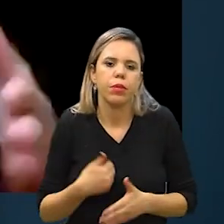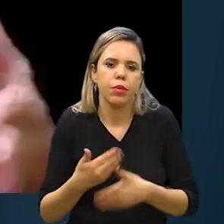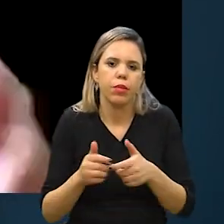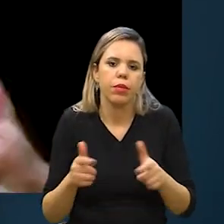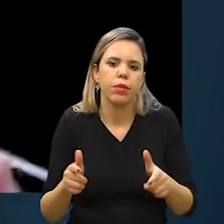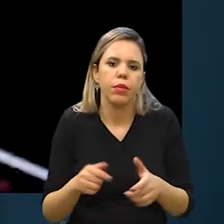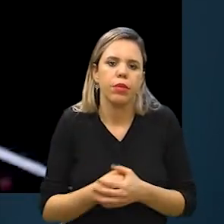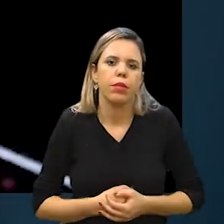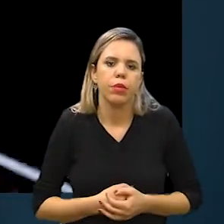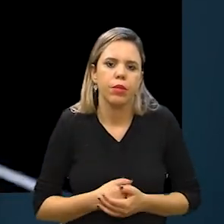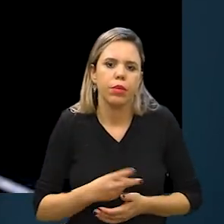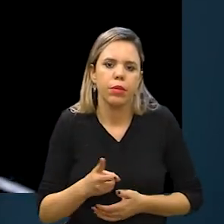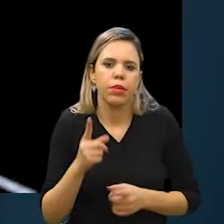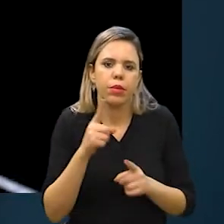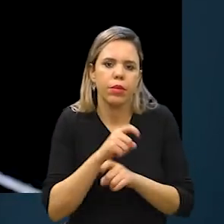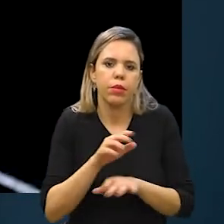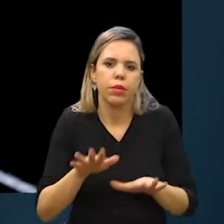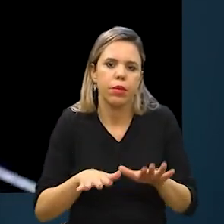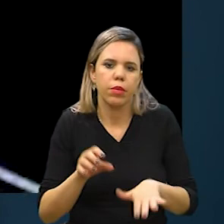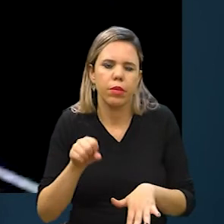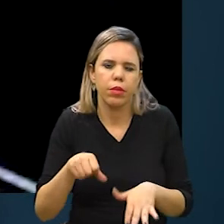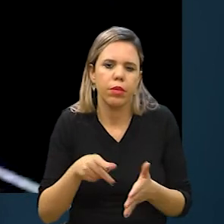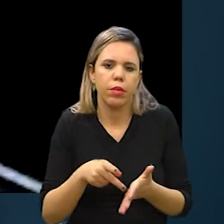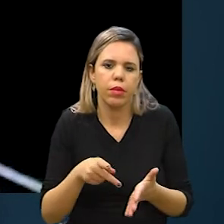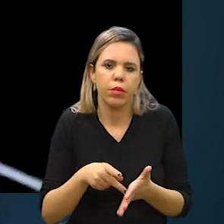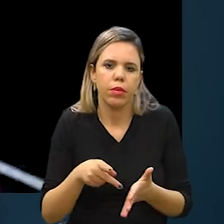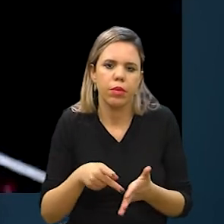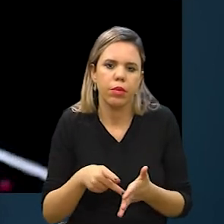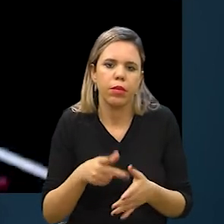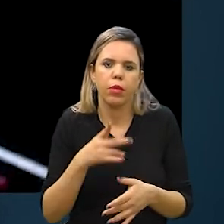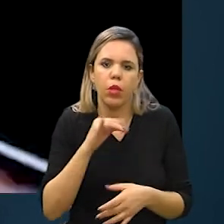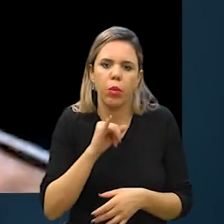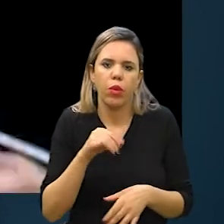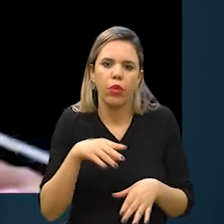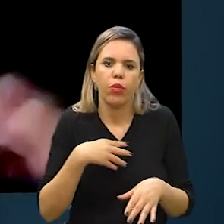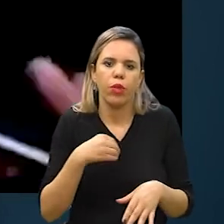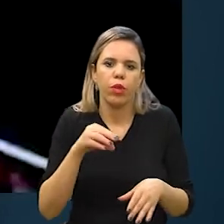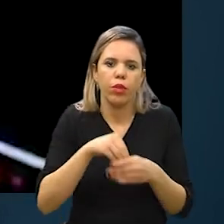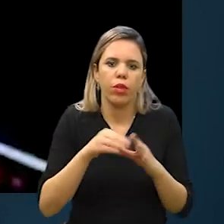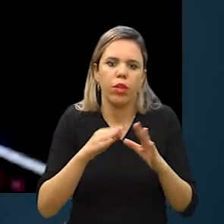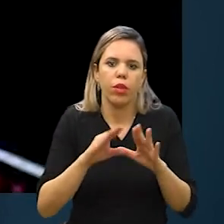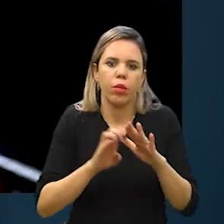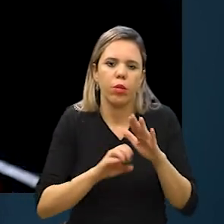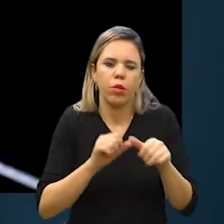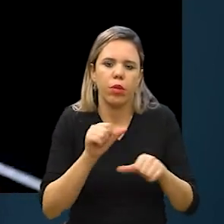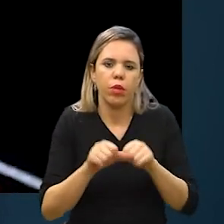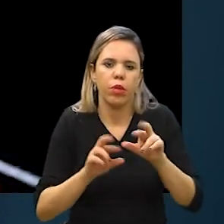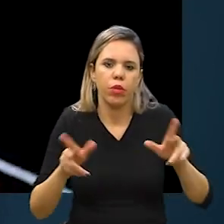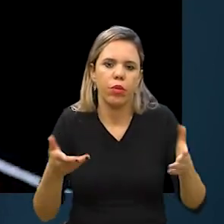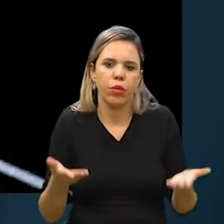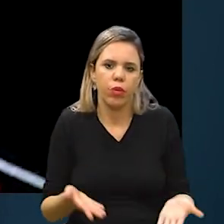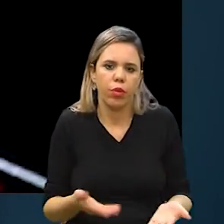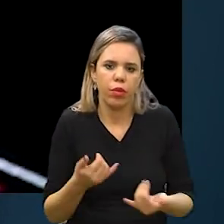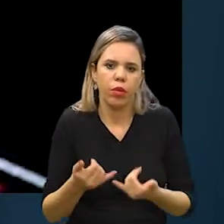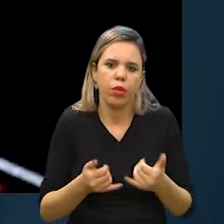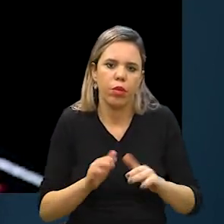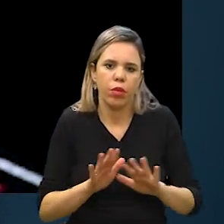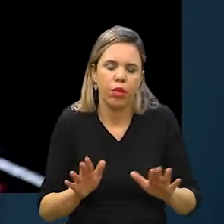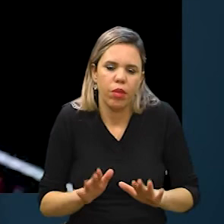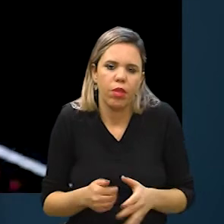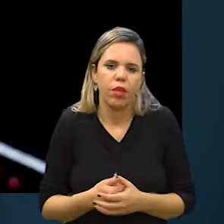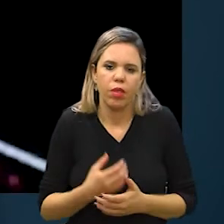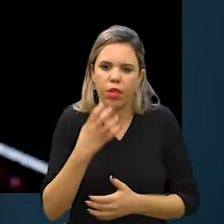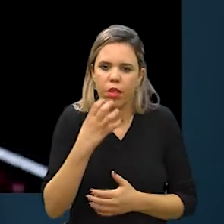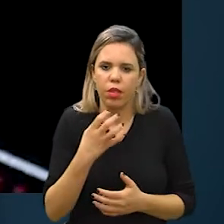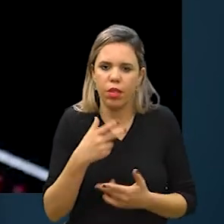E prosseguir. Ah, é sempre difícil, sim, sair de pai e filho dentro de casa, passar para uma empresa, né? Bem diferente, não se